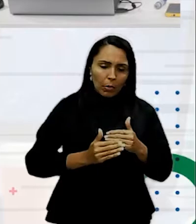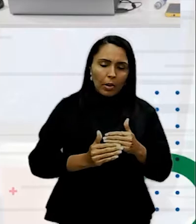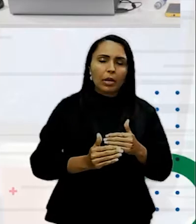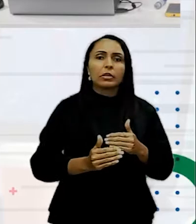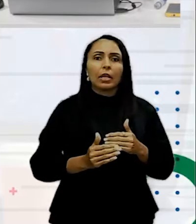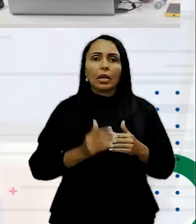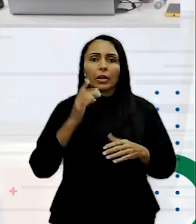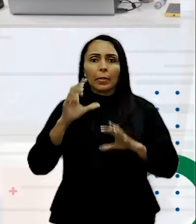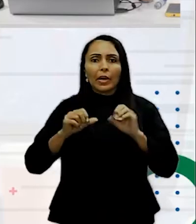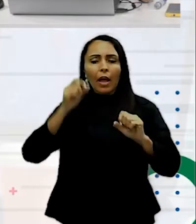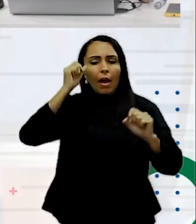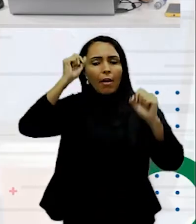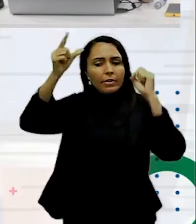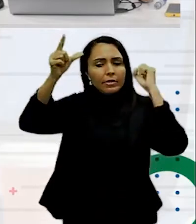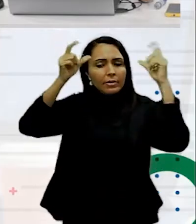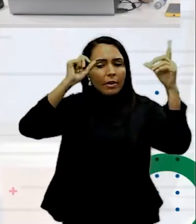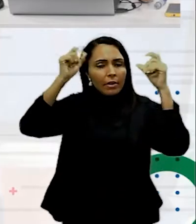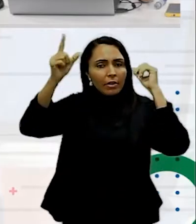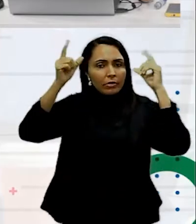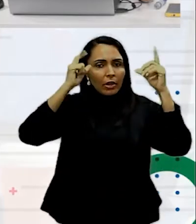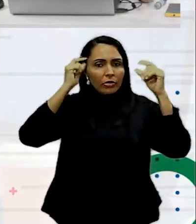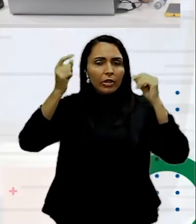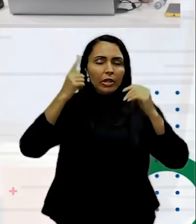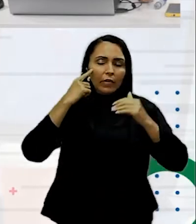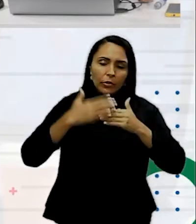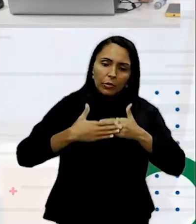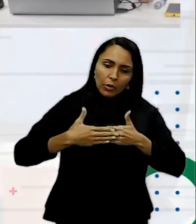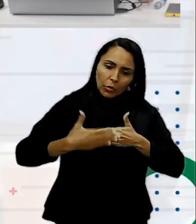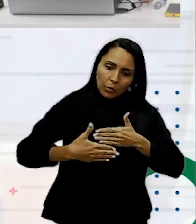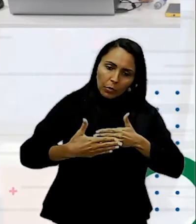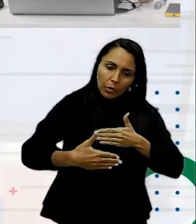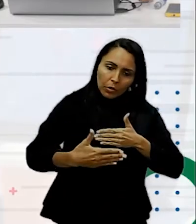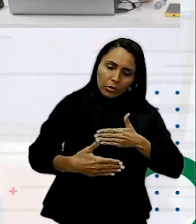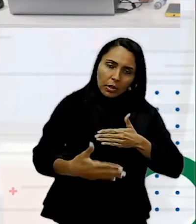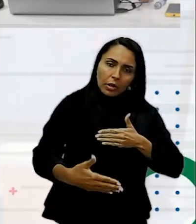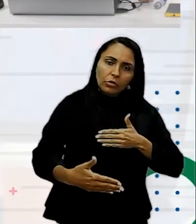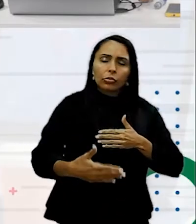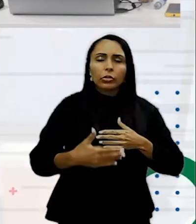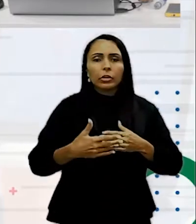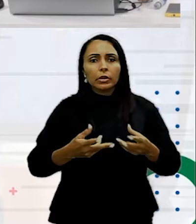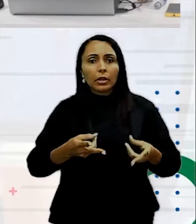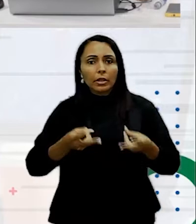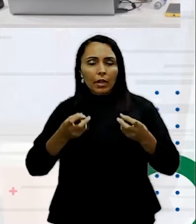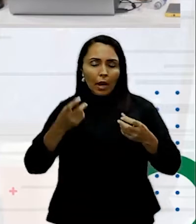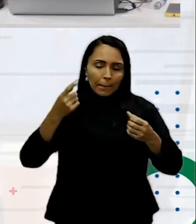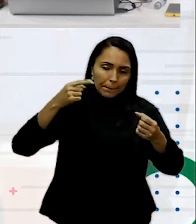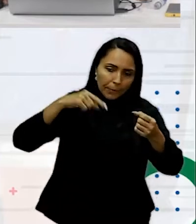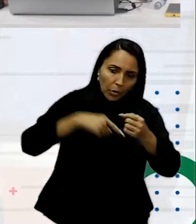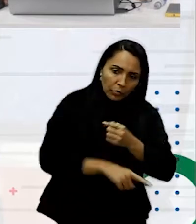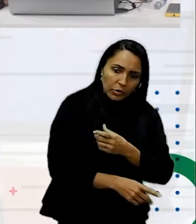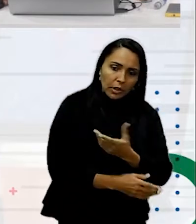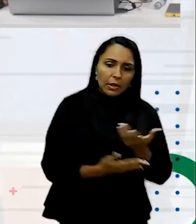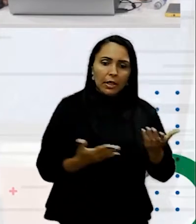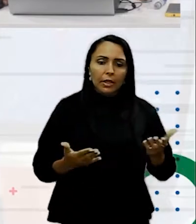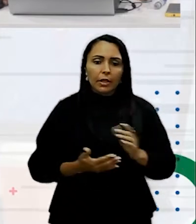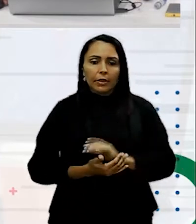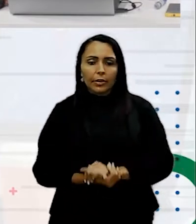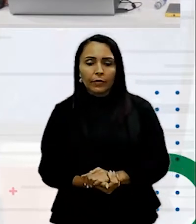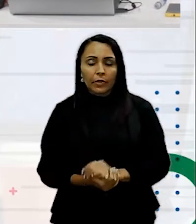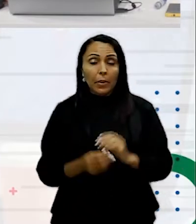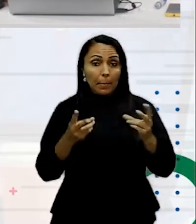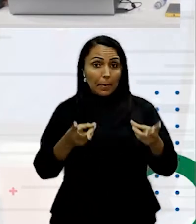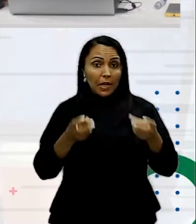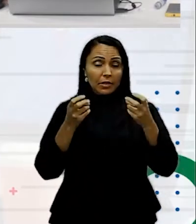essas ideias que a gente teve durante o processo de UX e tentar aplicar nelas. Aqui perceba que eu utilizei